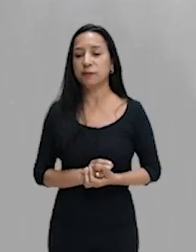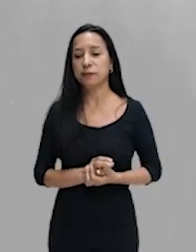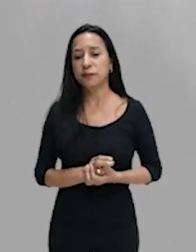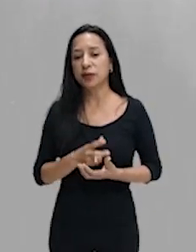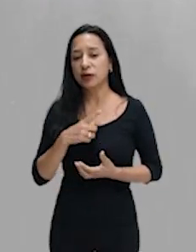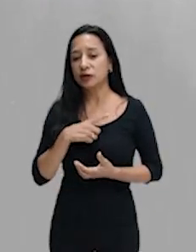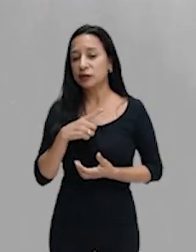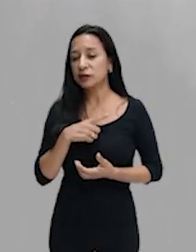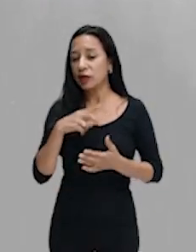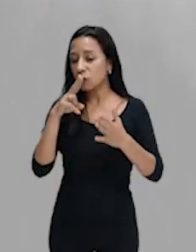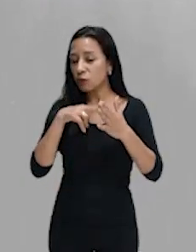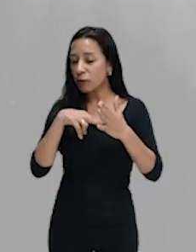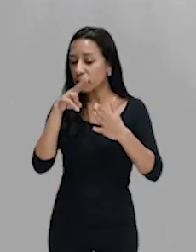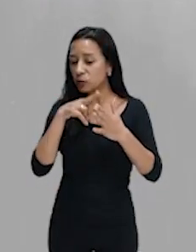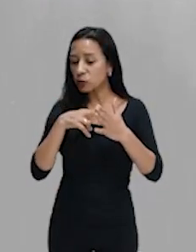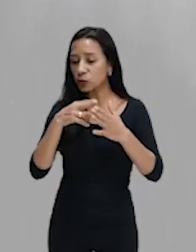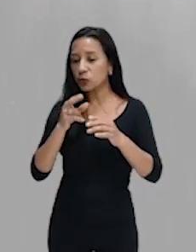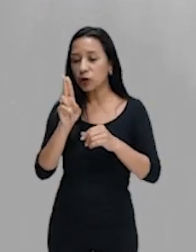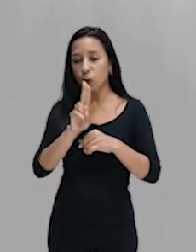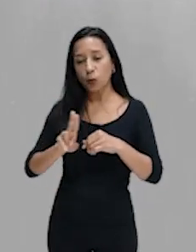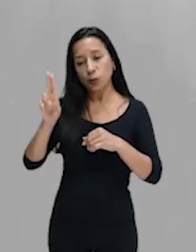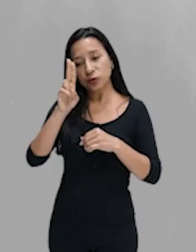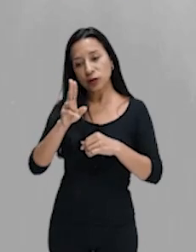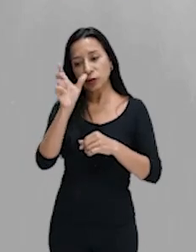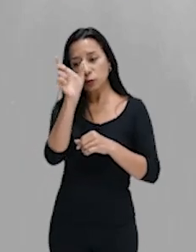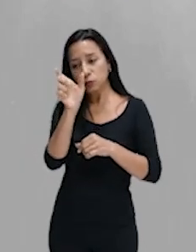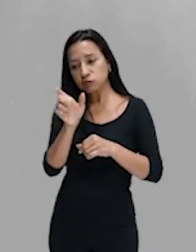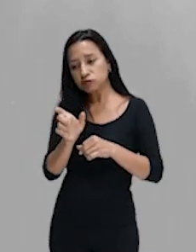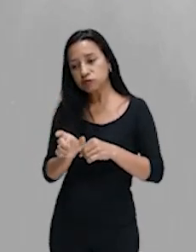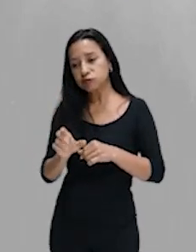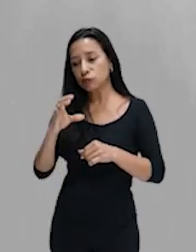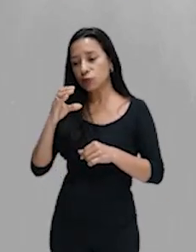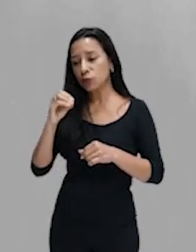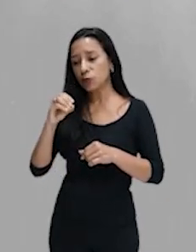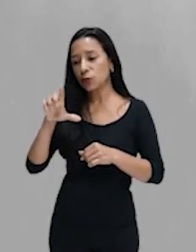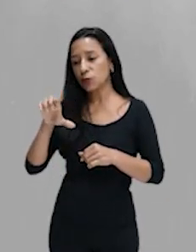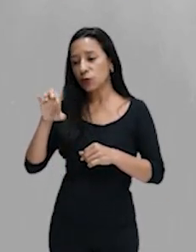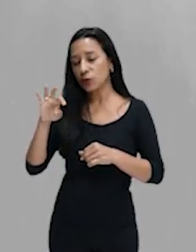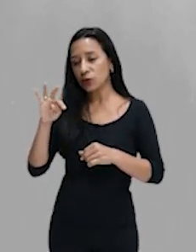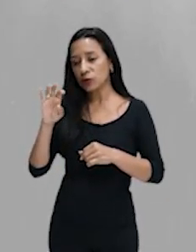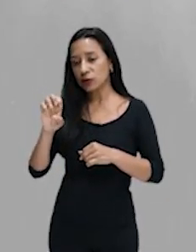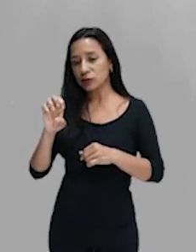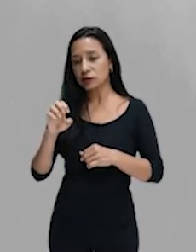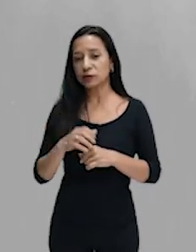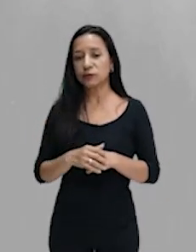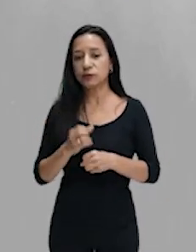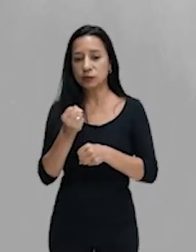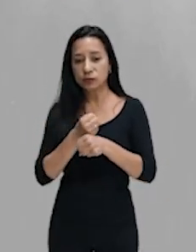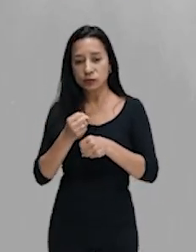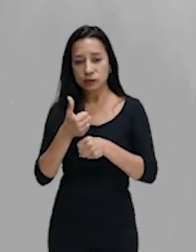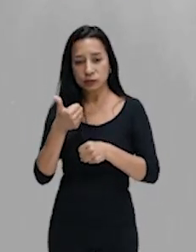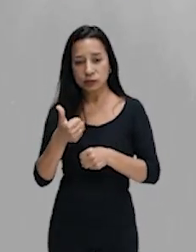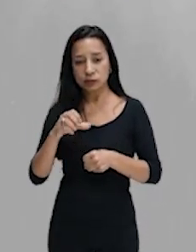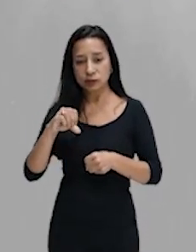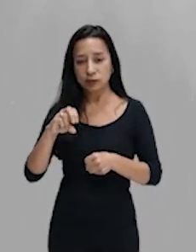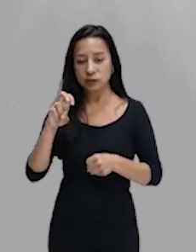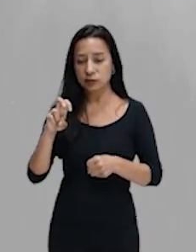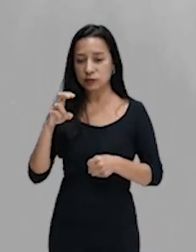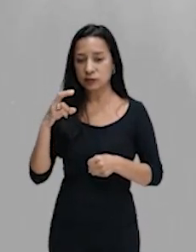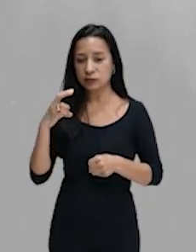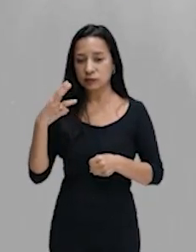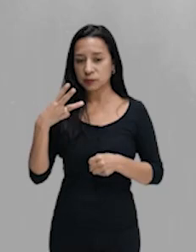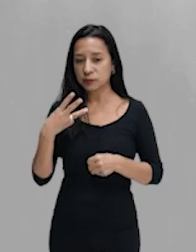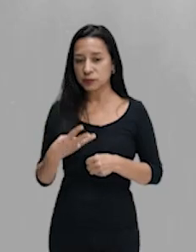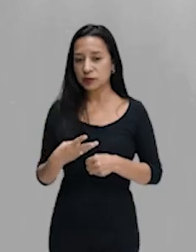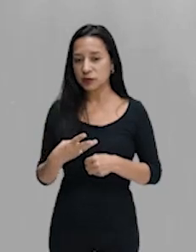à amputação de seus pés por forte gangrena. Lembra da frase que eu comecei a aula de hoje? Pois é, foi